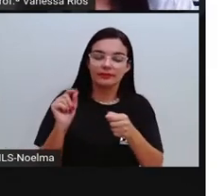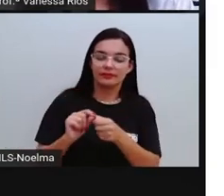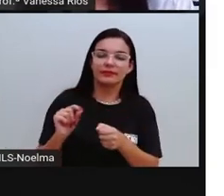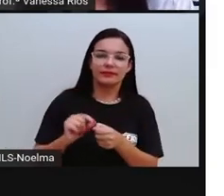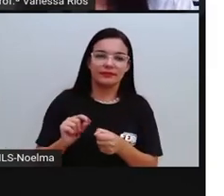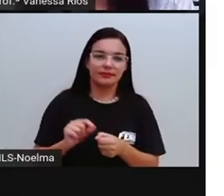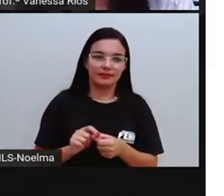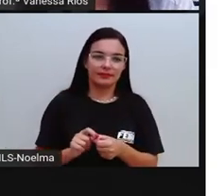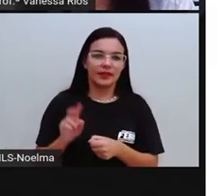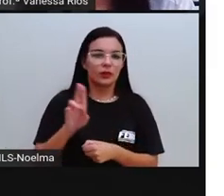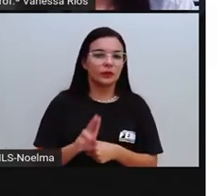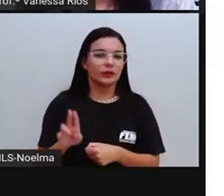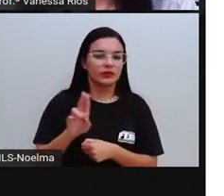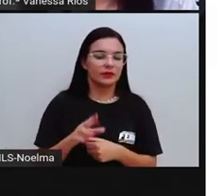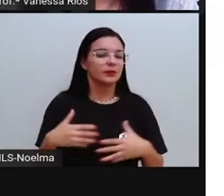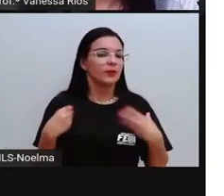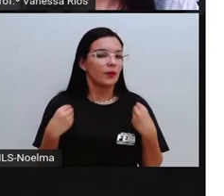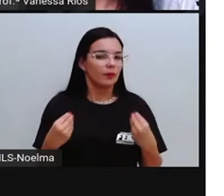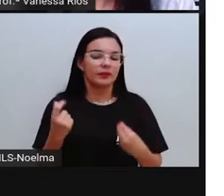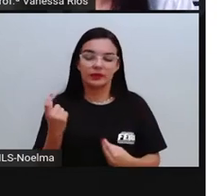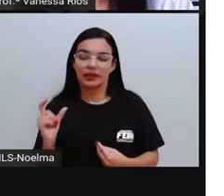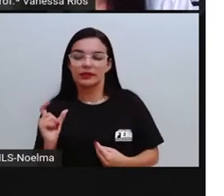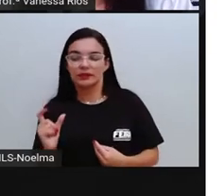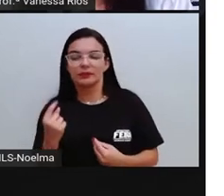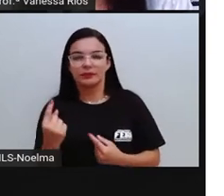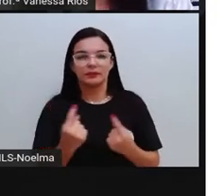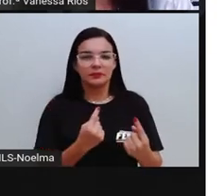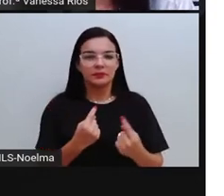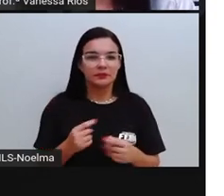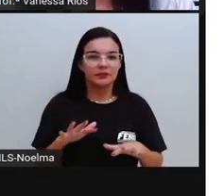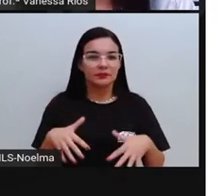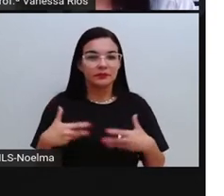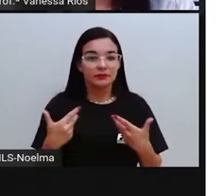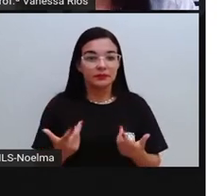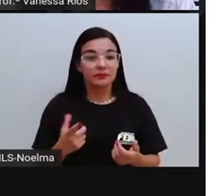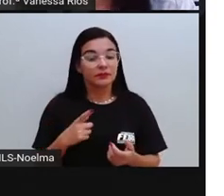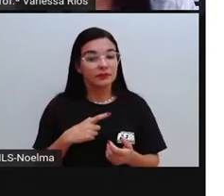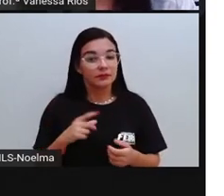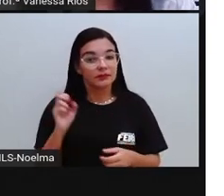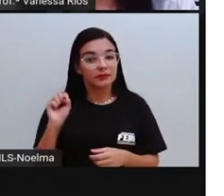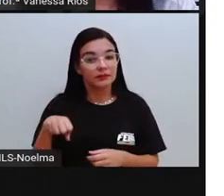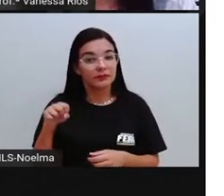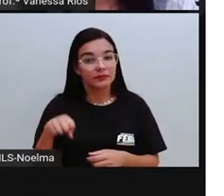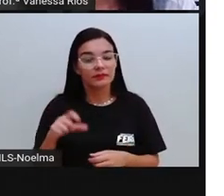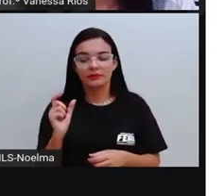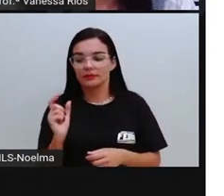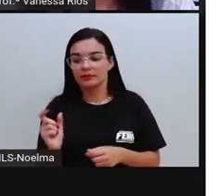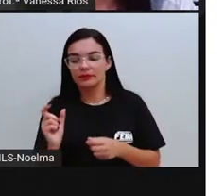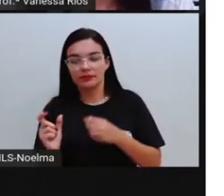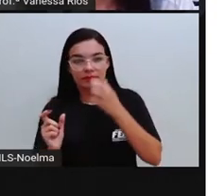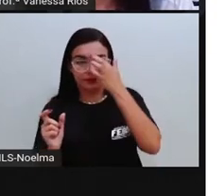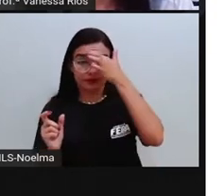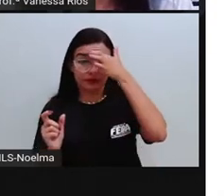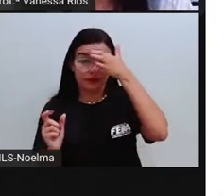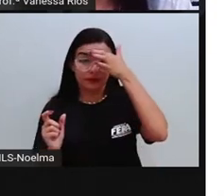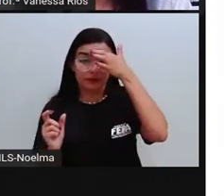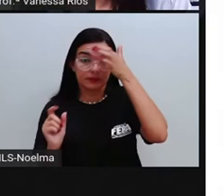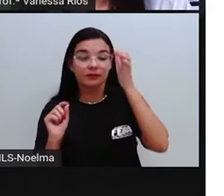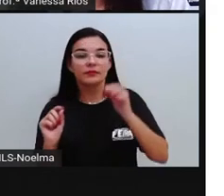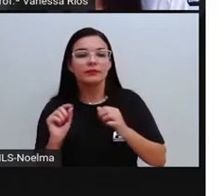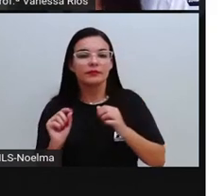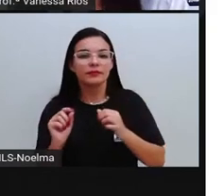sua utilização. E entre essas classificações está justamente as palavras que são classificadas